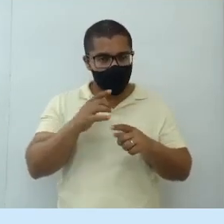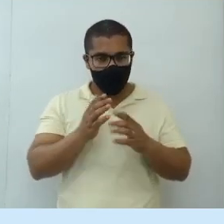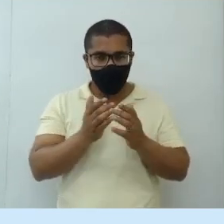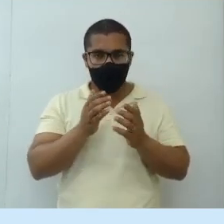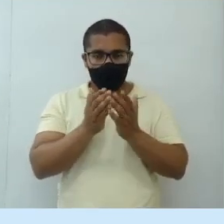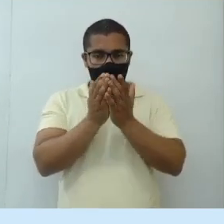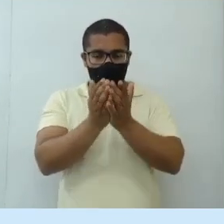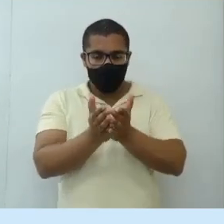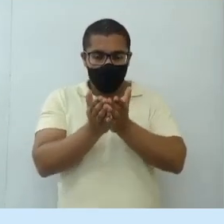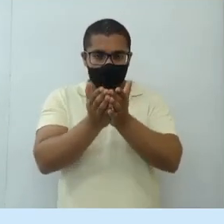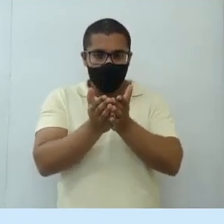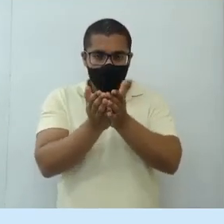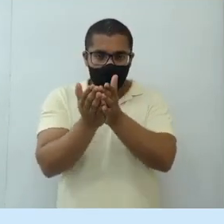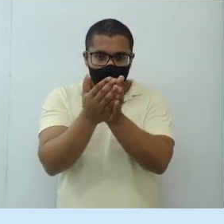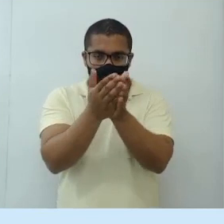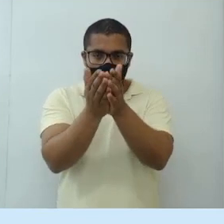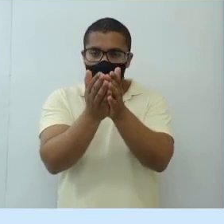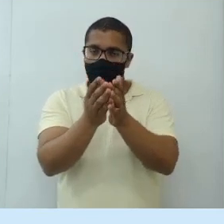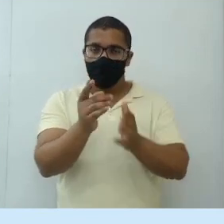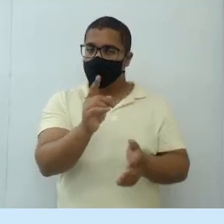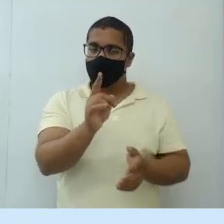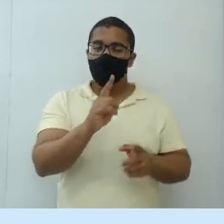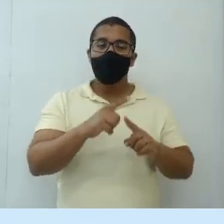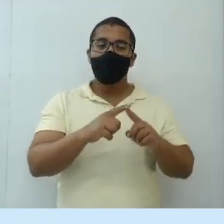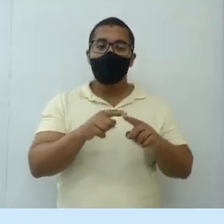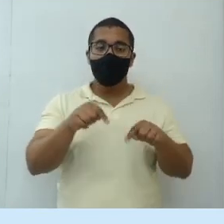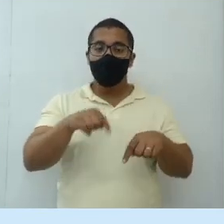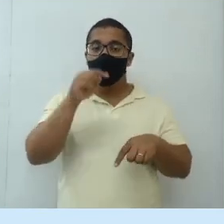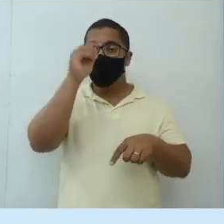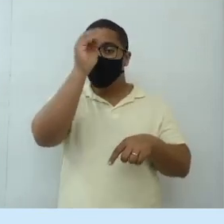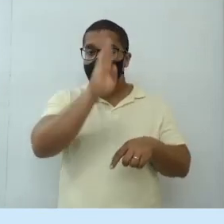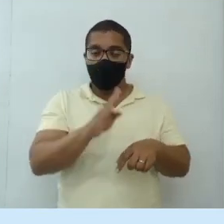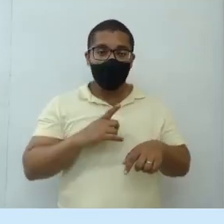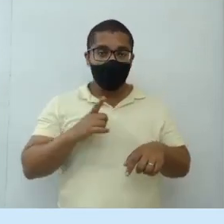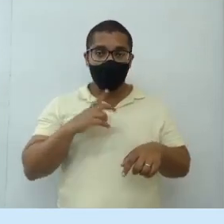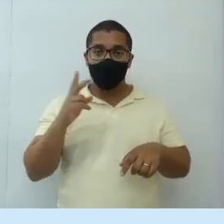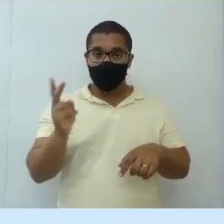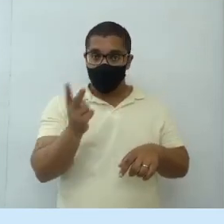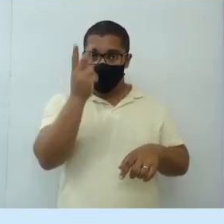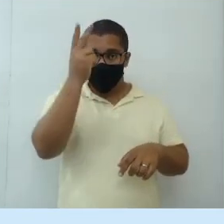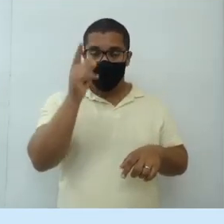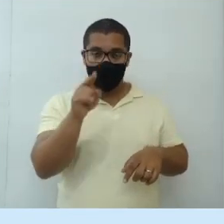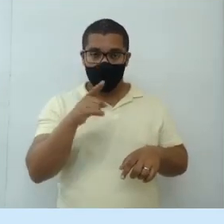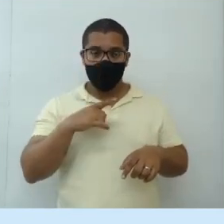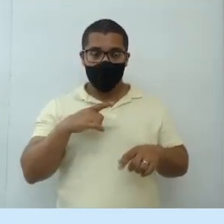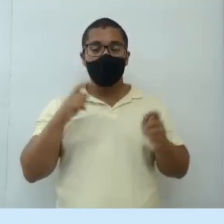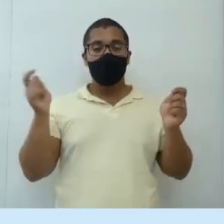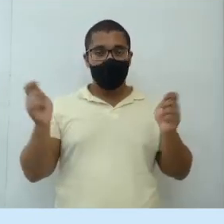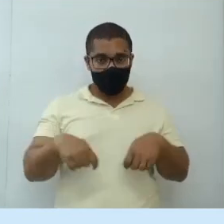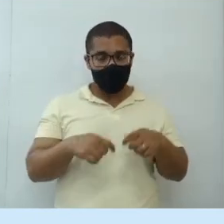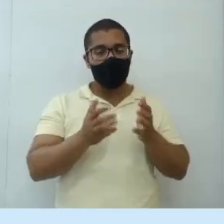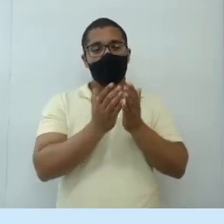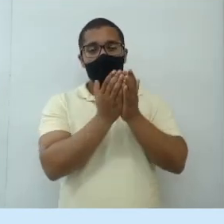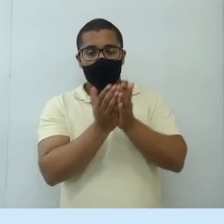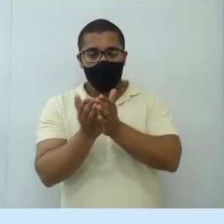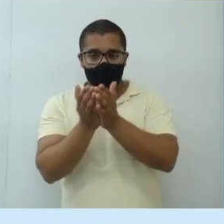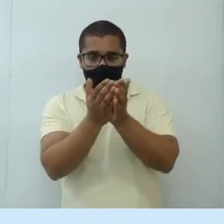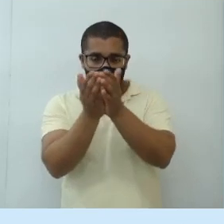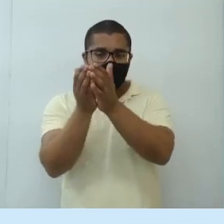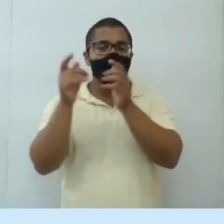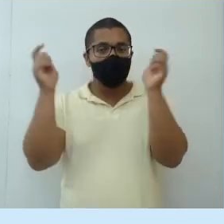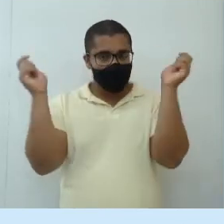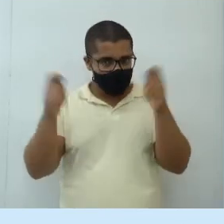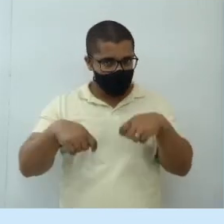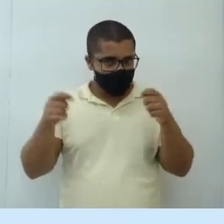navegado a questão que o Brasil não valorizou a questão da hidrovia por meio de transporte tá então